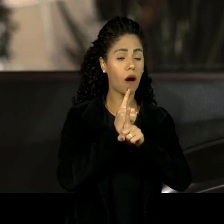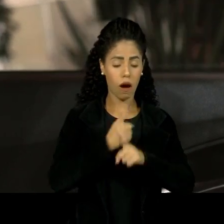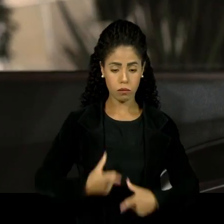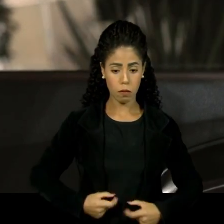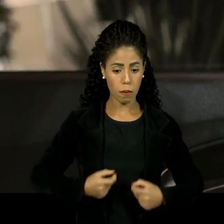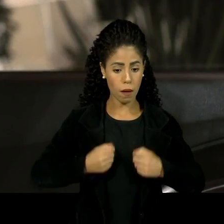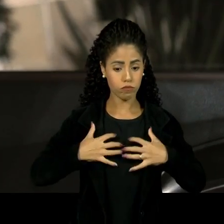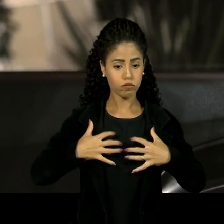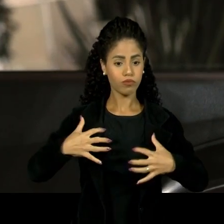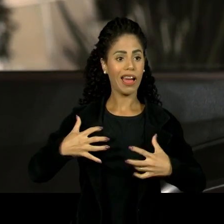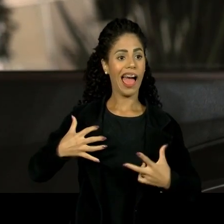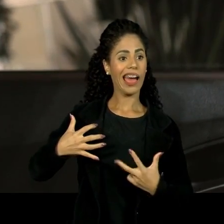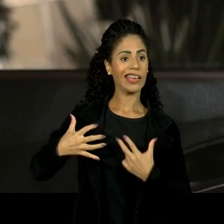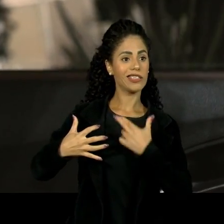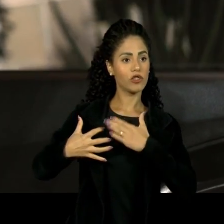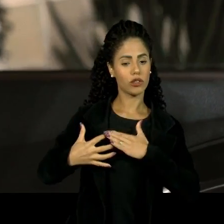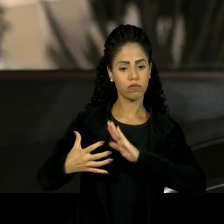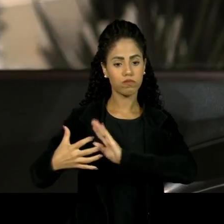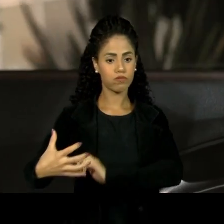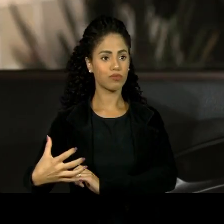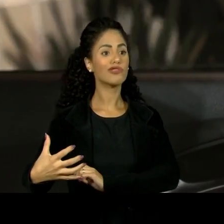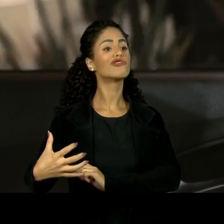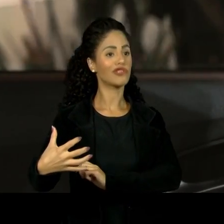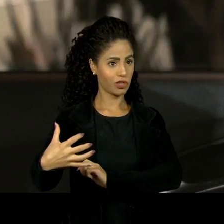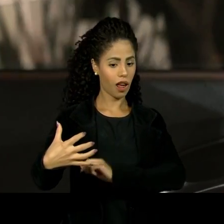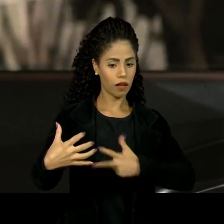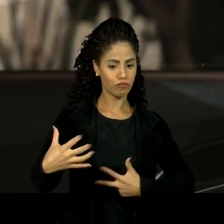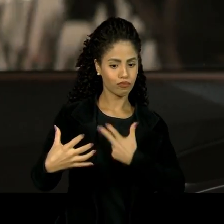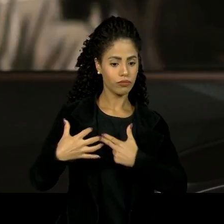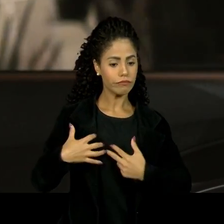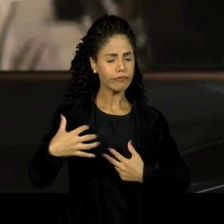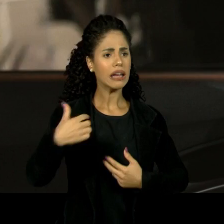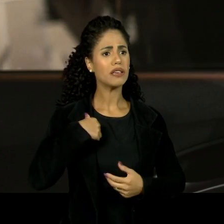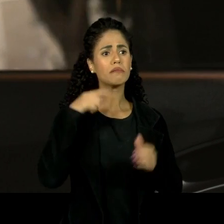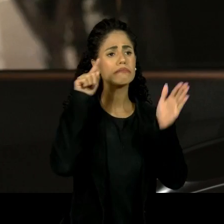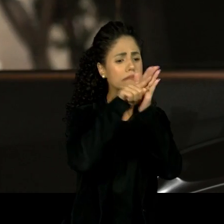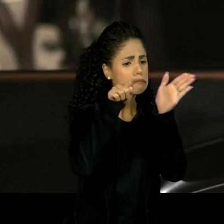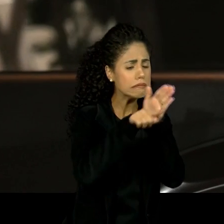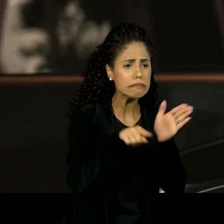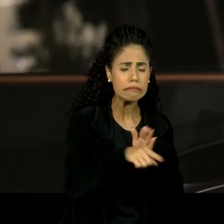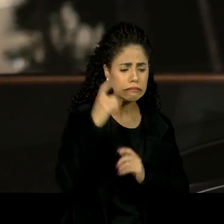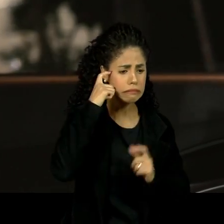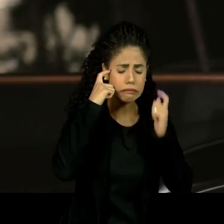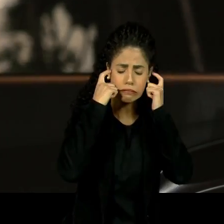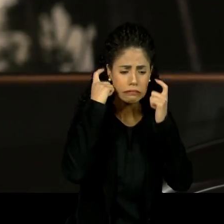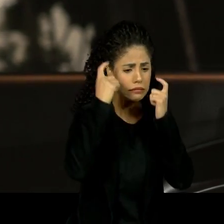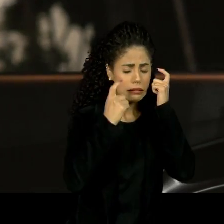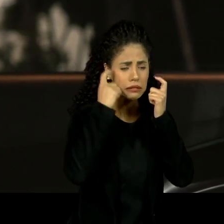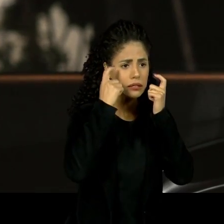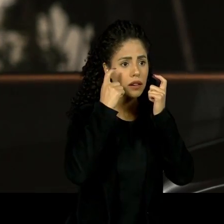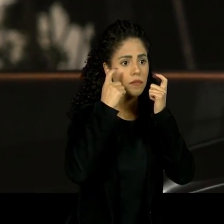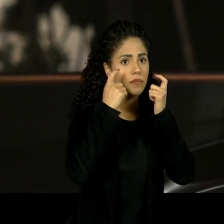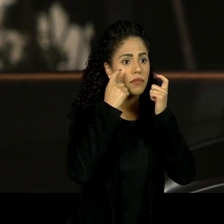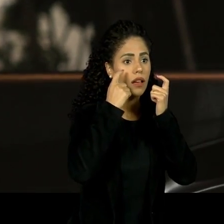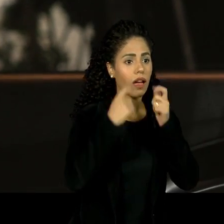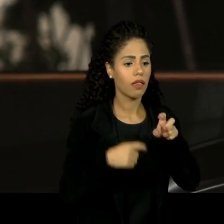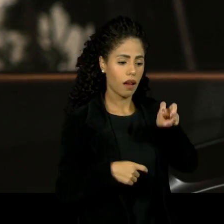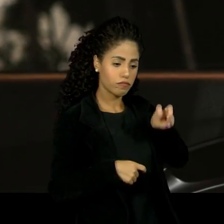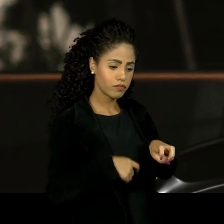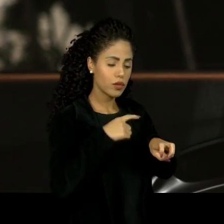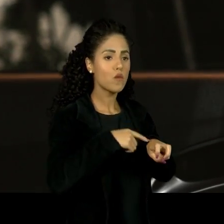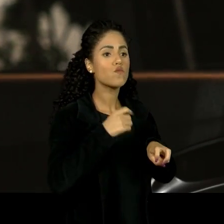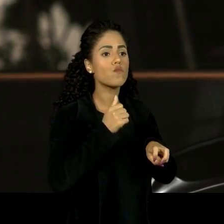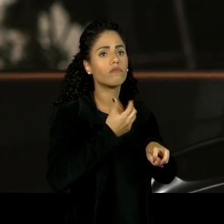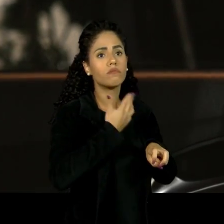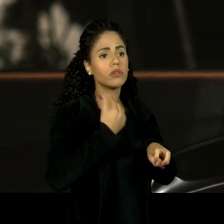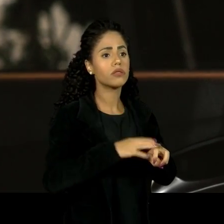peito há 15 dias. Eu tinha muitas perguntas. E do outro lado da mesa tinha uma pessoa que ela